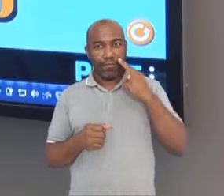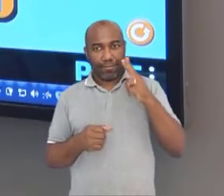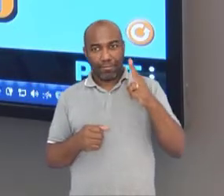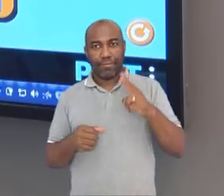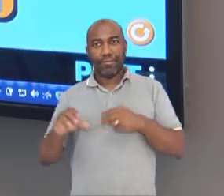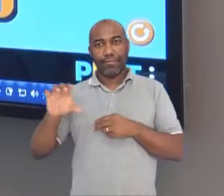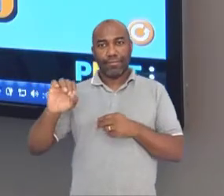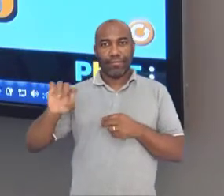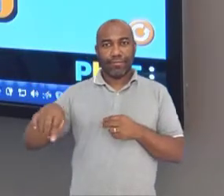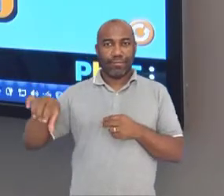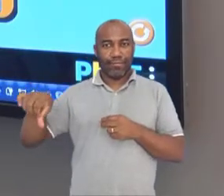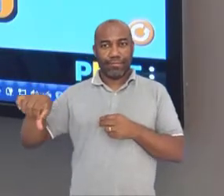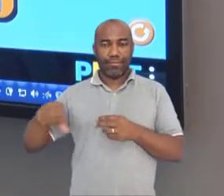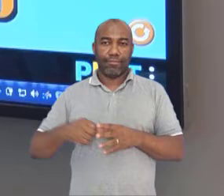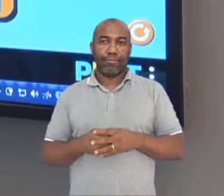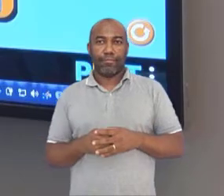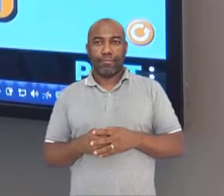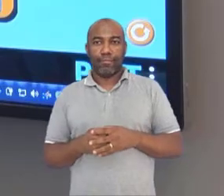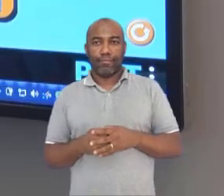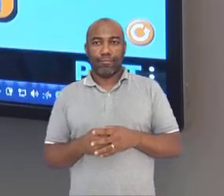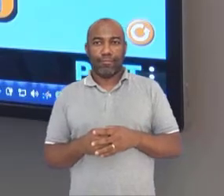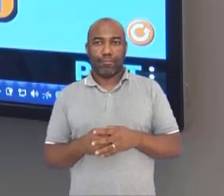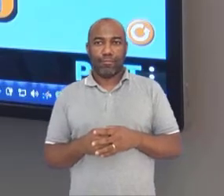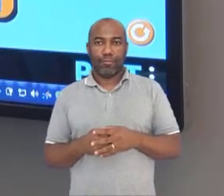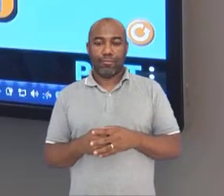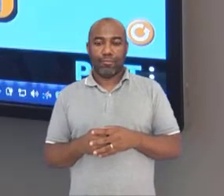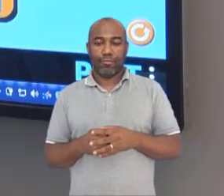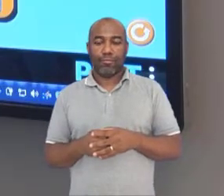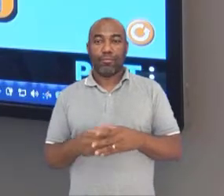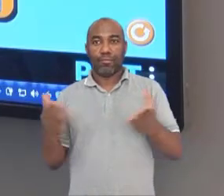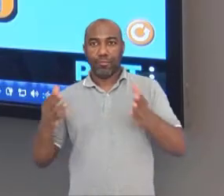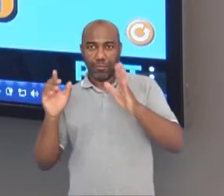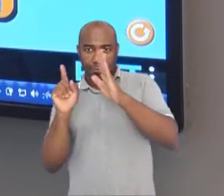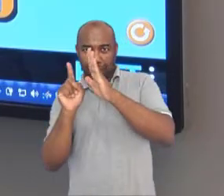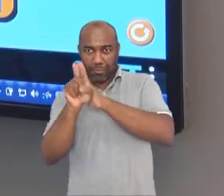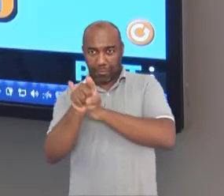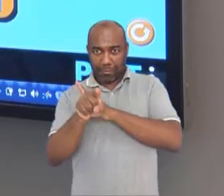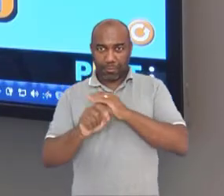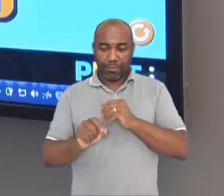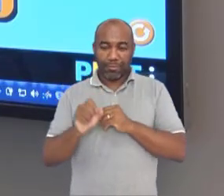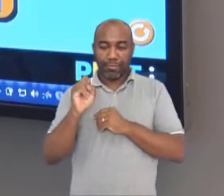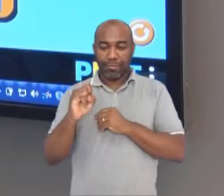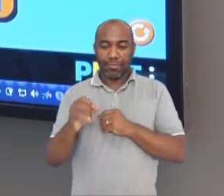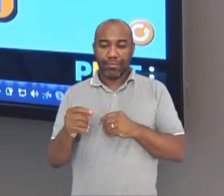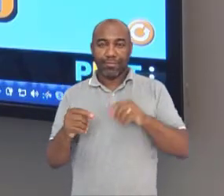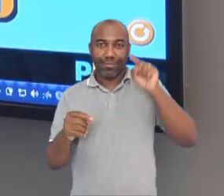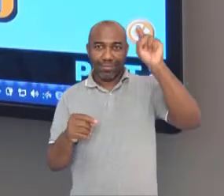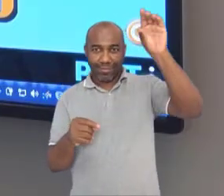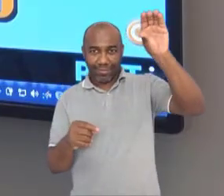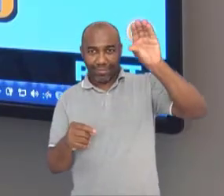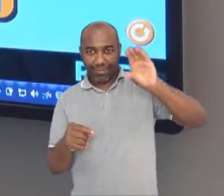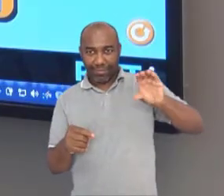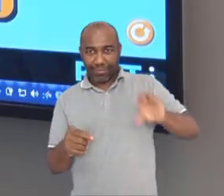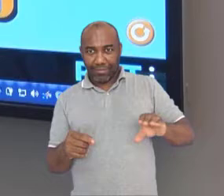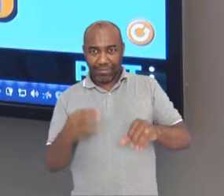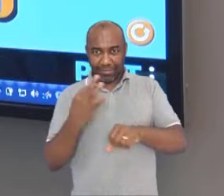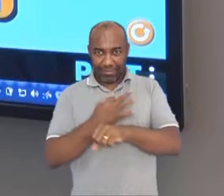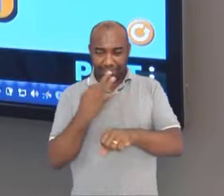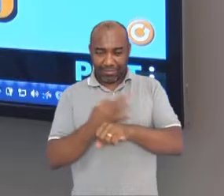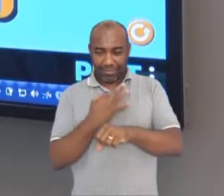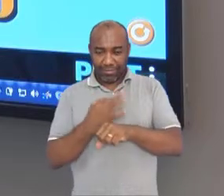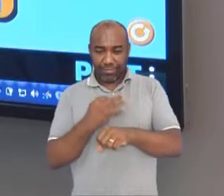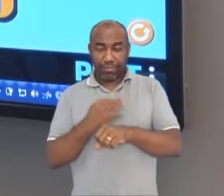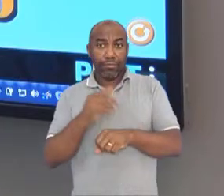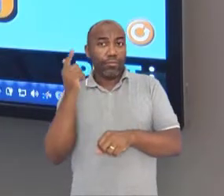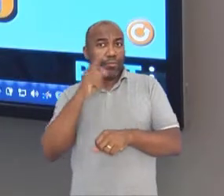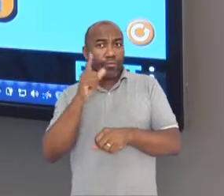0,9 ampere. Agora eu vou fazer uma pergunta. Se esse resistor eu modificar a